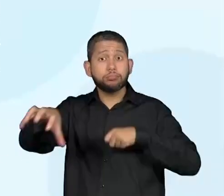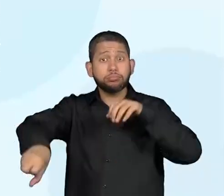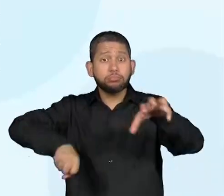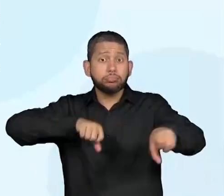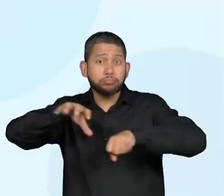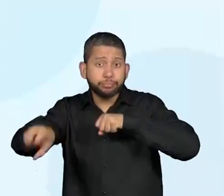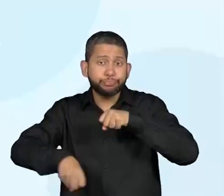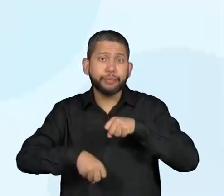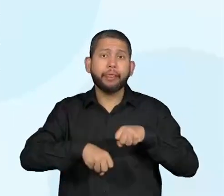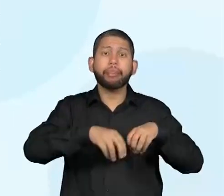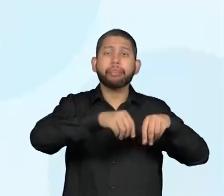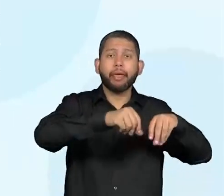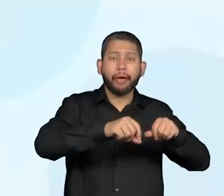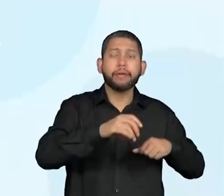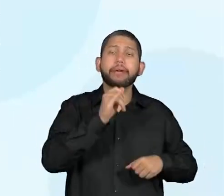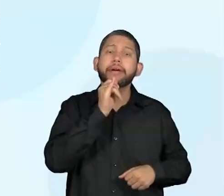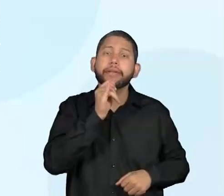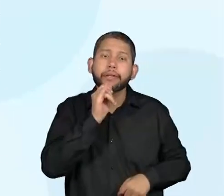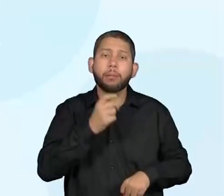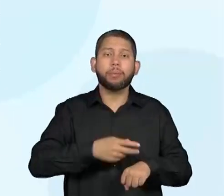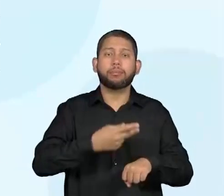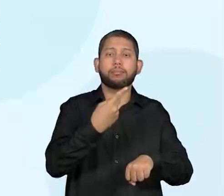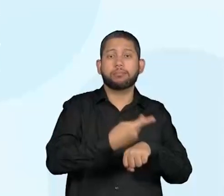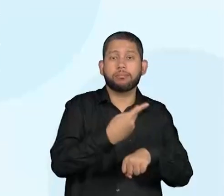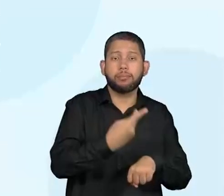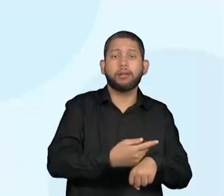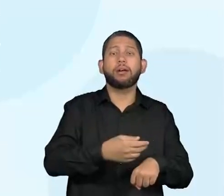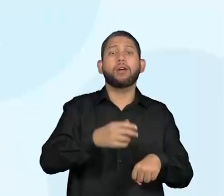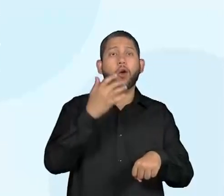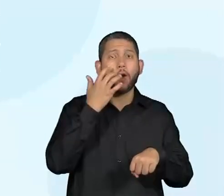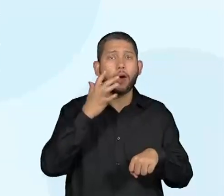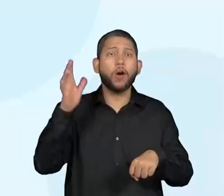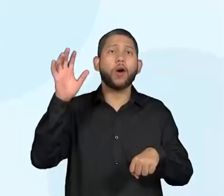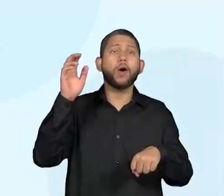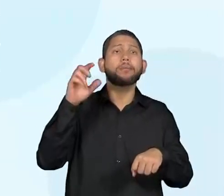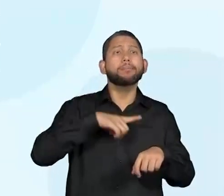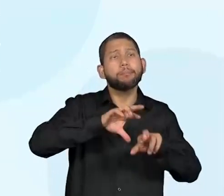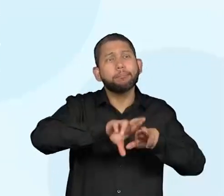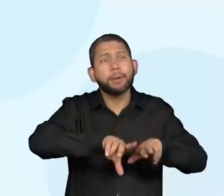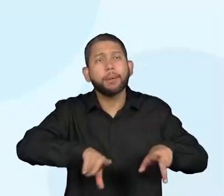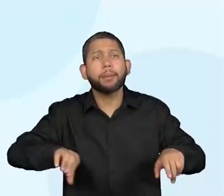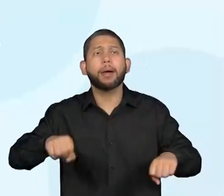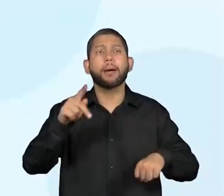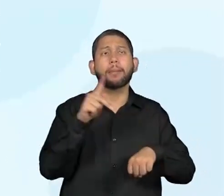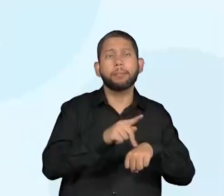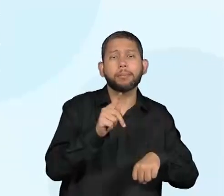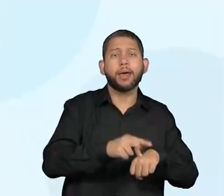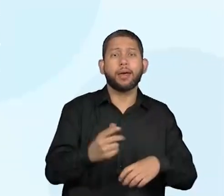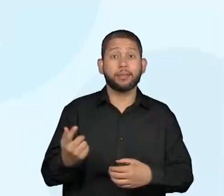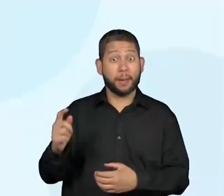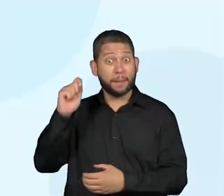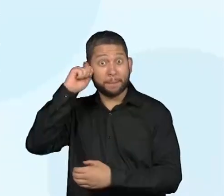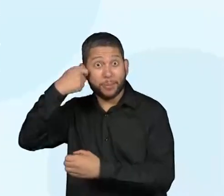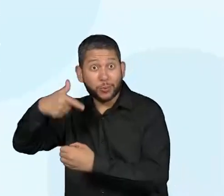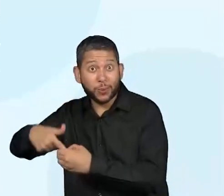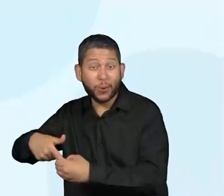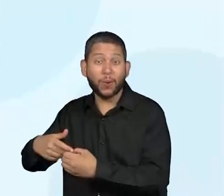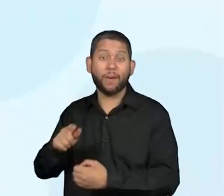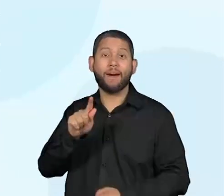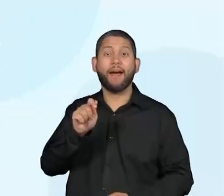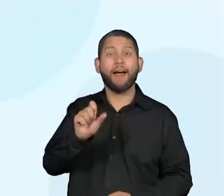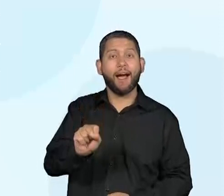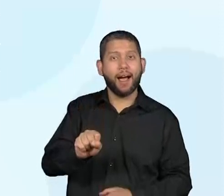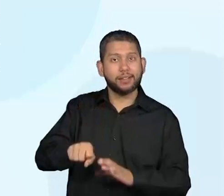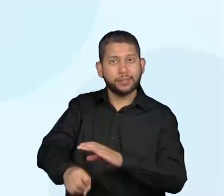metais, rochas, petróleo, gás natural, vegetais, entre outros. Essa prática é